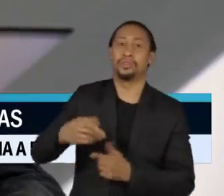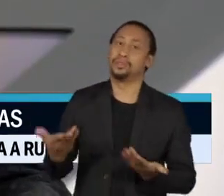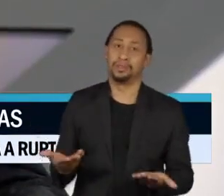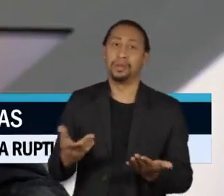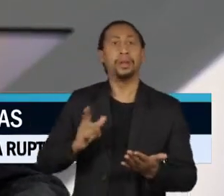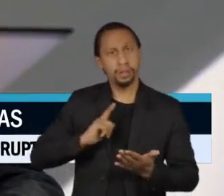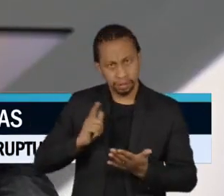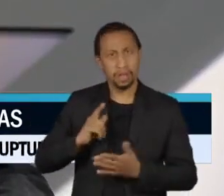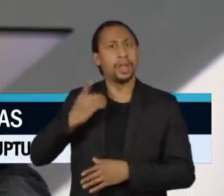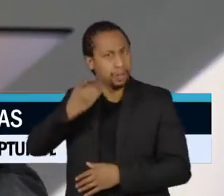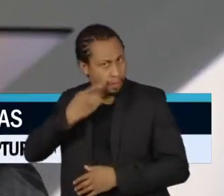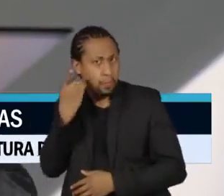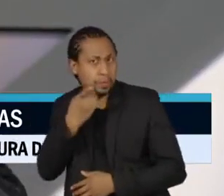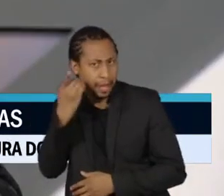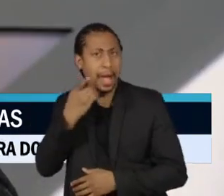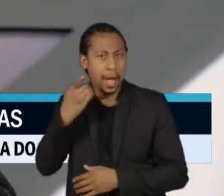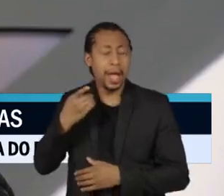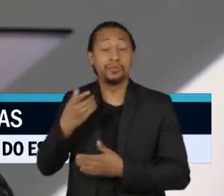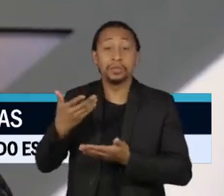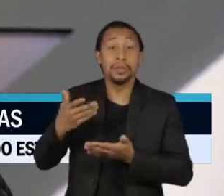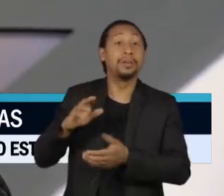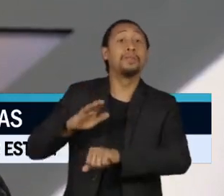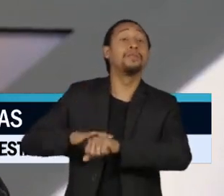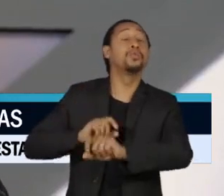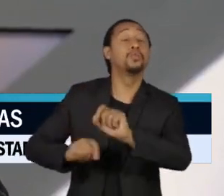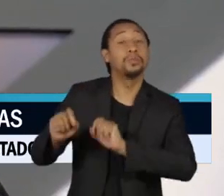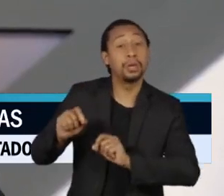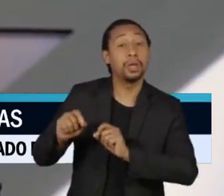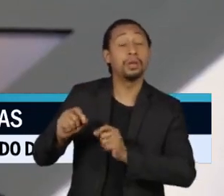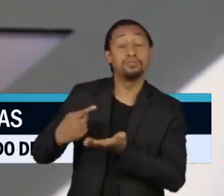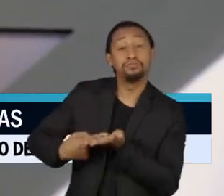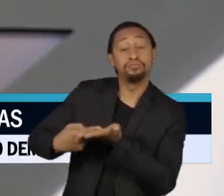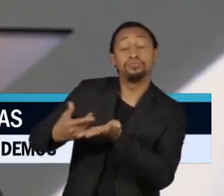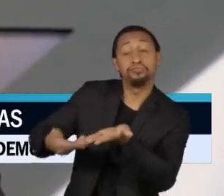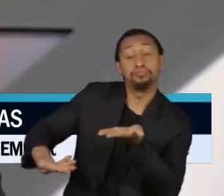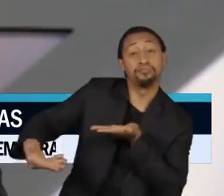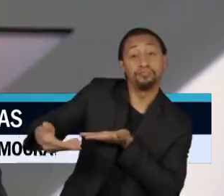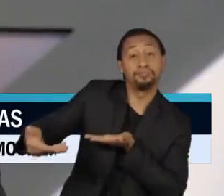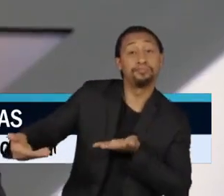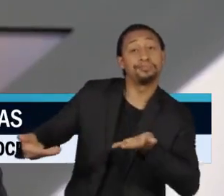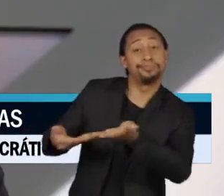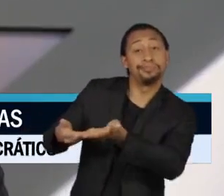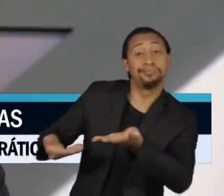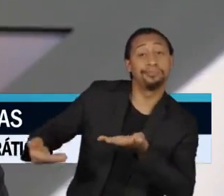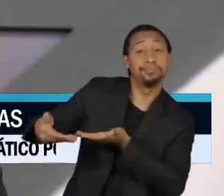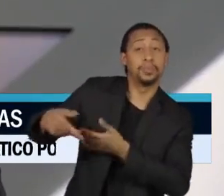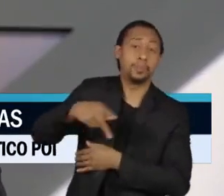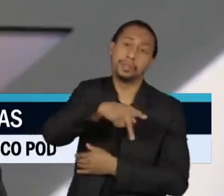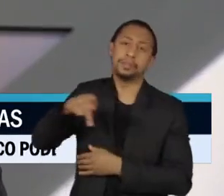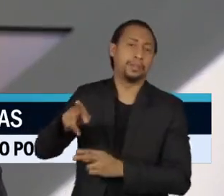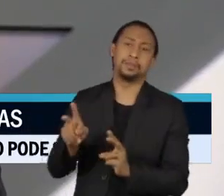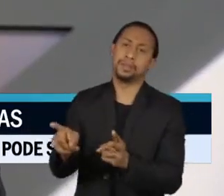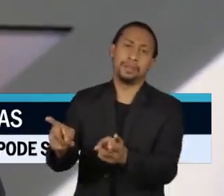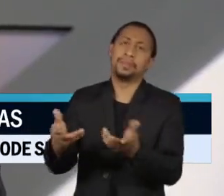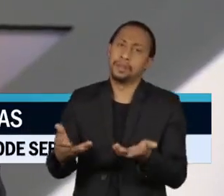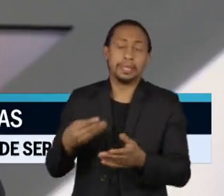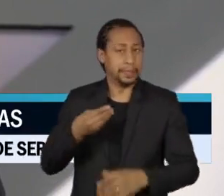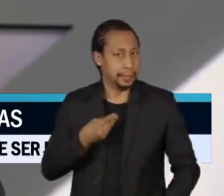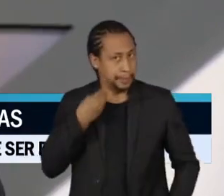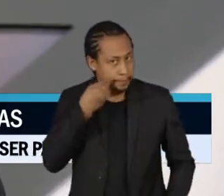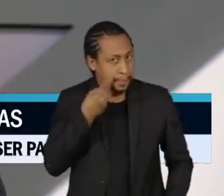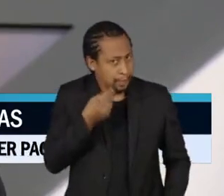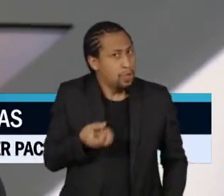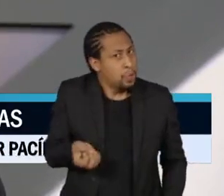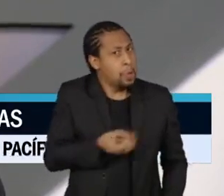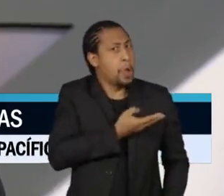que vivem dessa relação de troca com o poder executivo. Então, assim, é uma experiência nova, ele está falando duro, as falas que ele